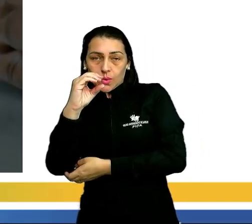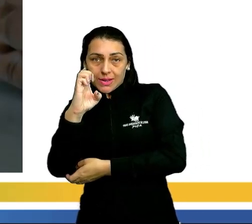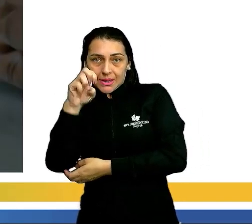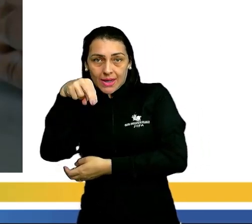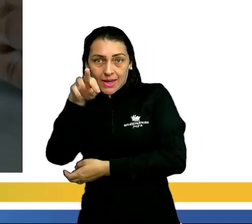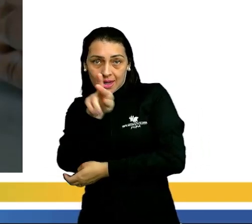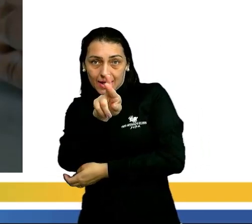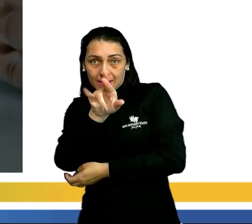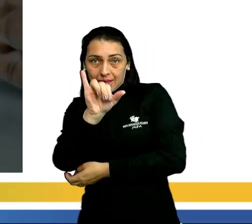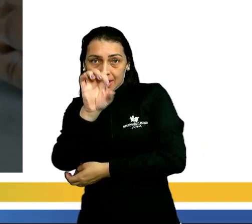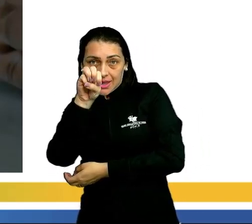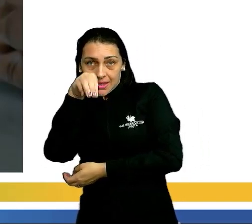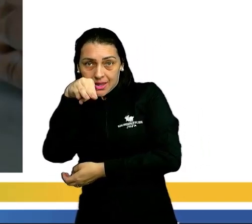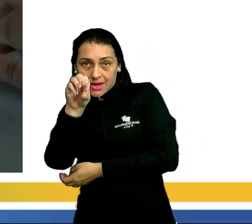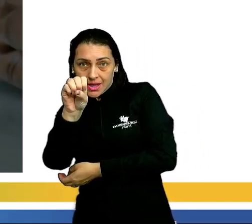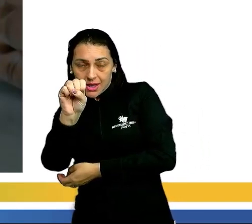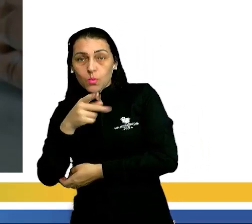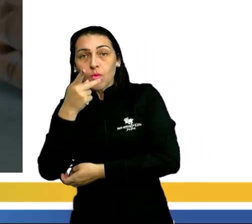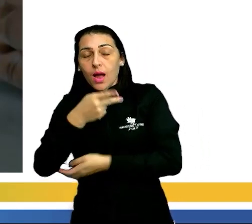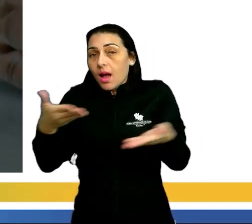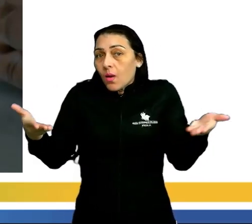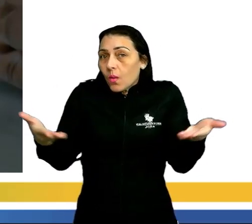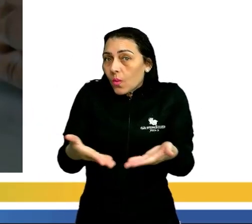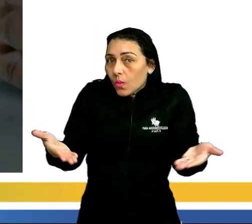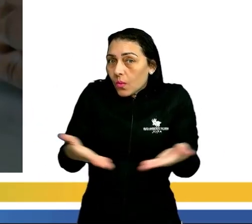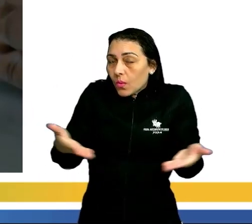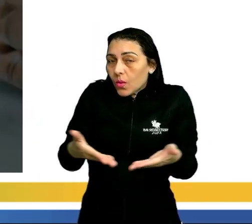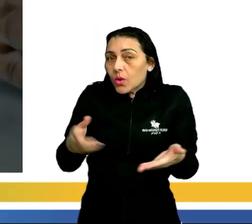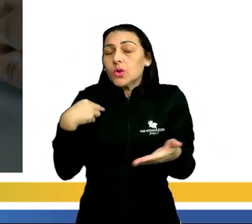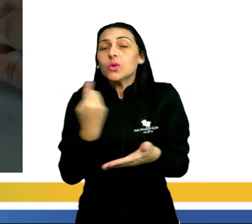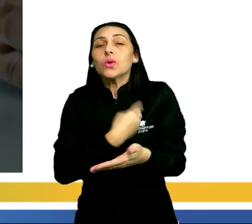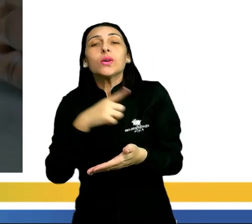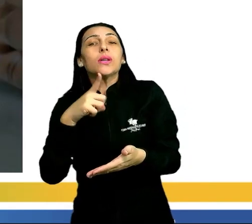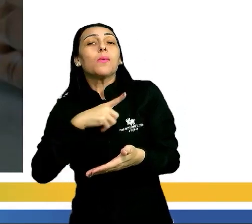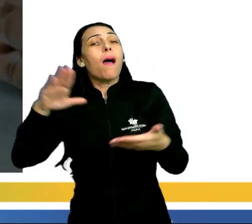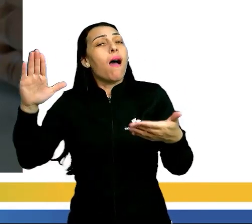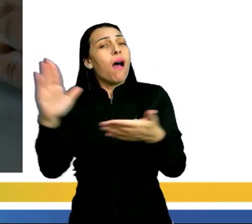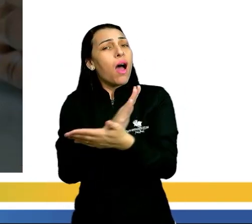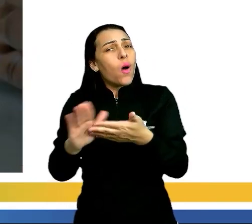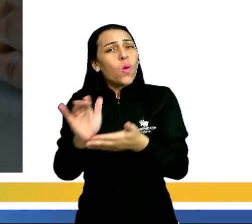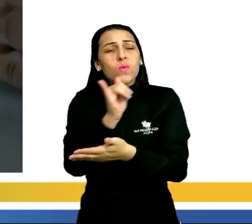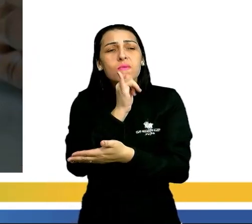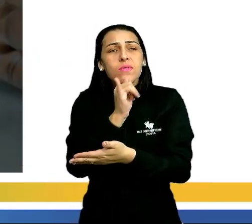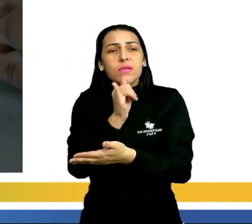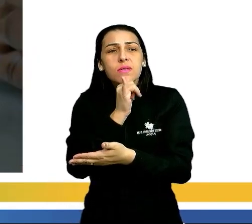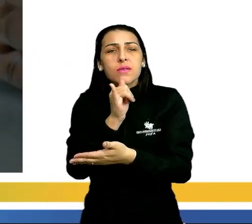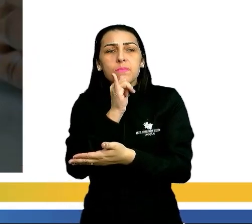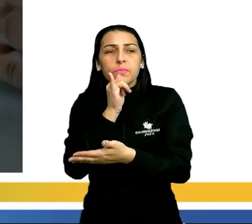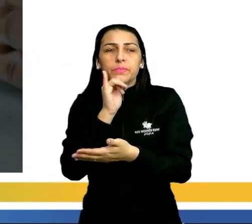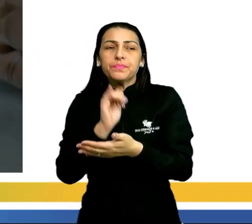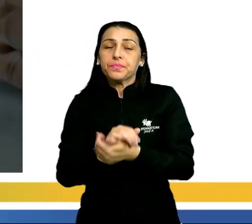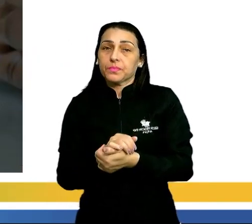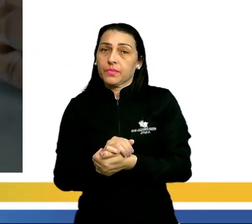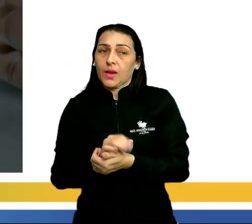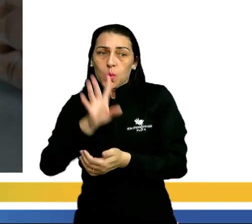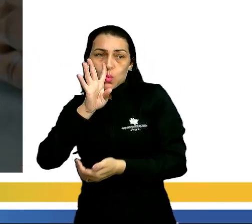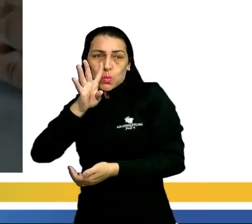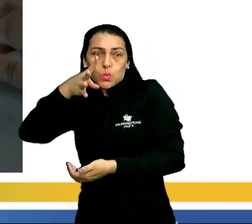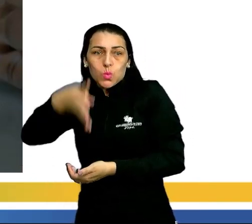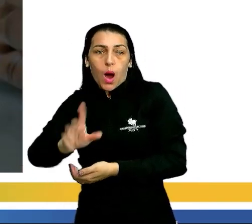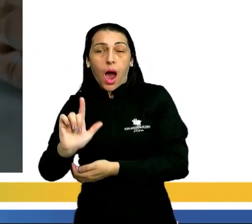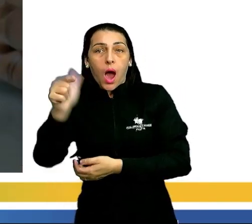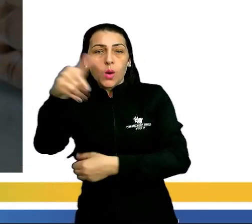estamos querendo falar sobre ele hoje, então, nós temos aí alguns exemplos de etnocentrismo. Então,